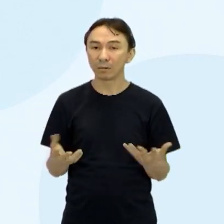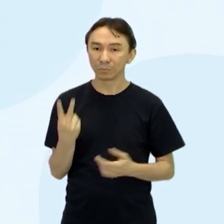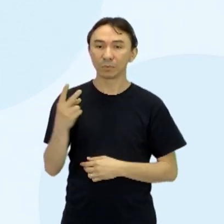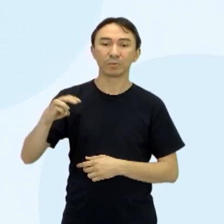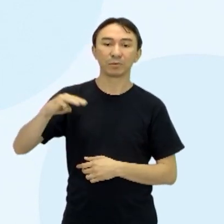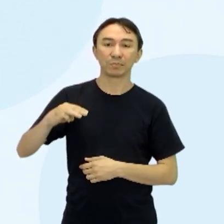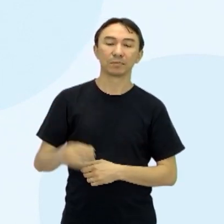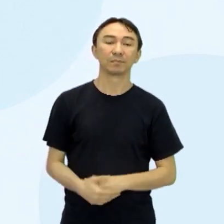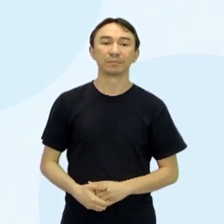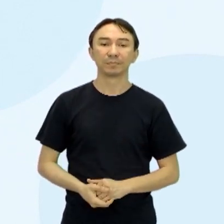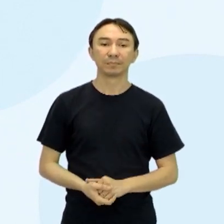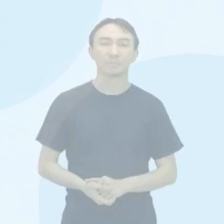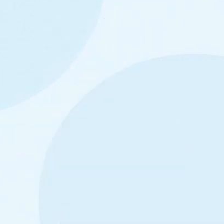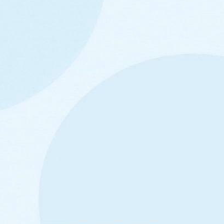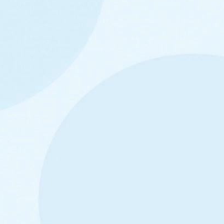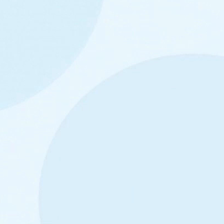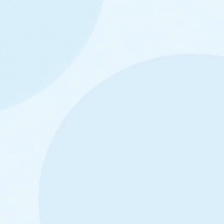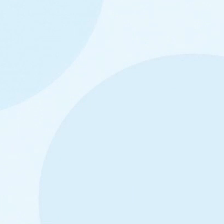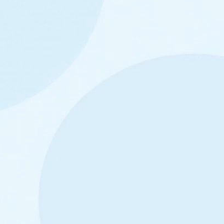retornamos.